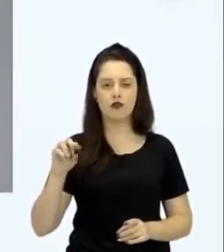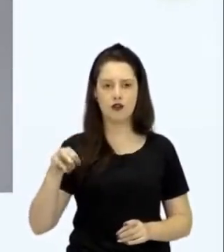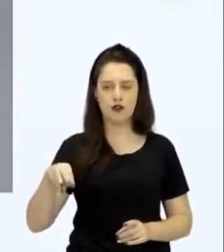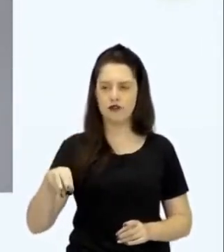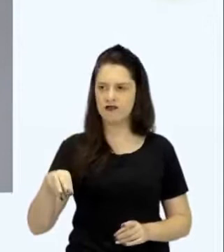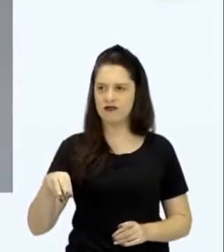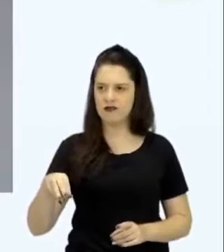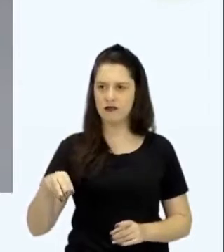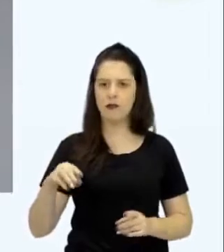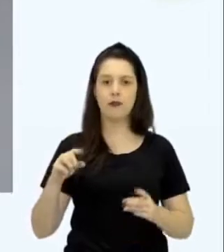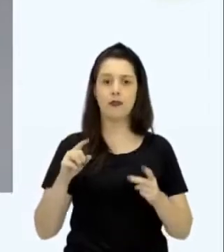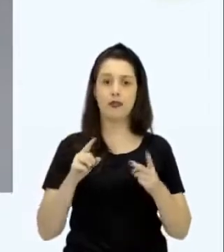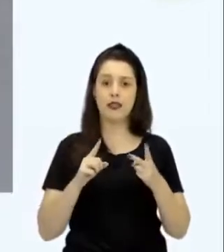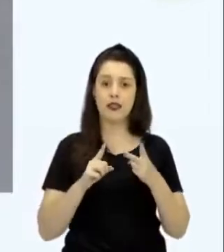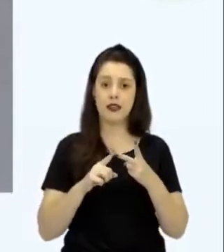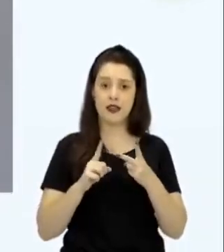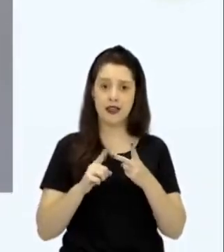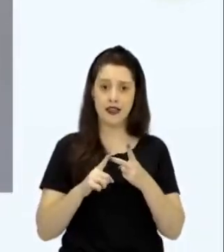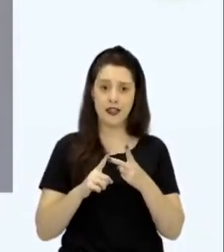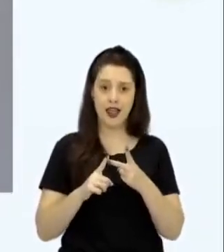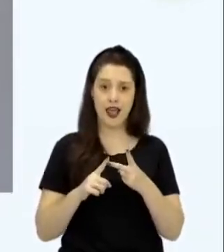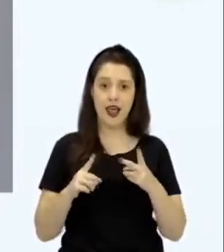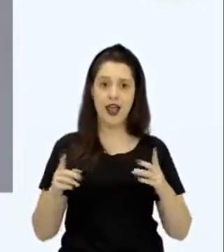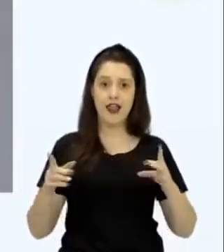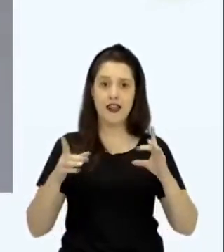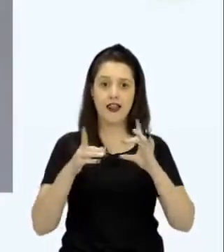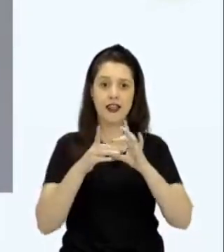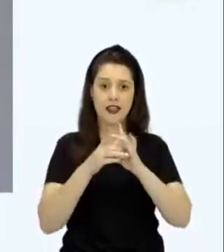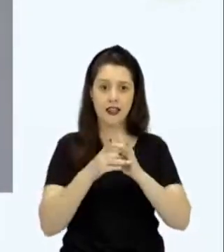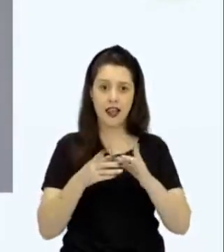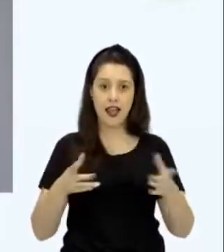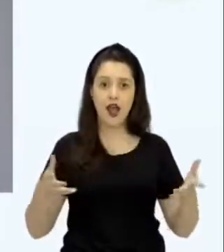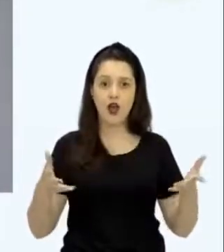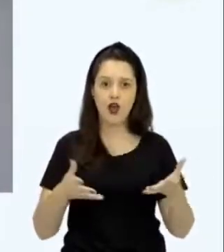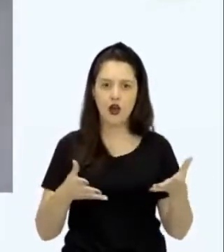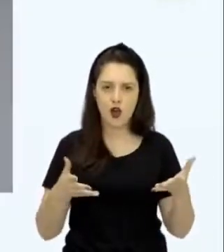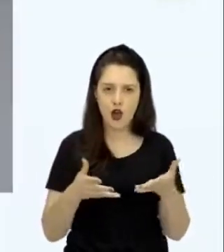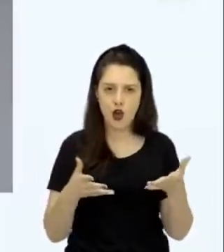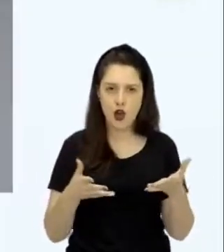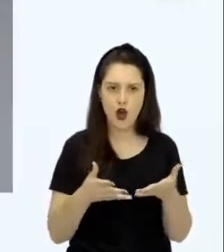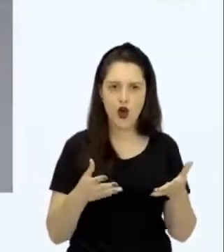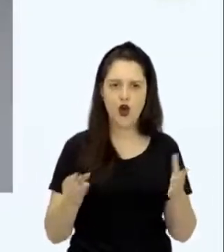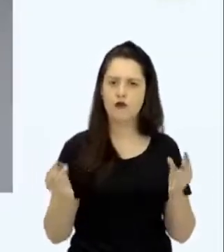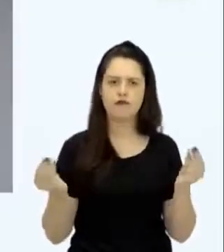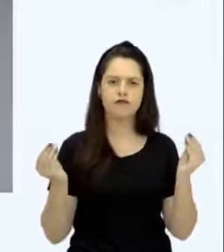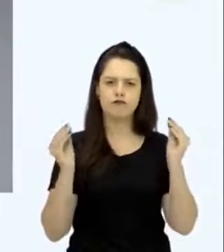meio do nosso potenciômetro. Neste momento, nós colocamos aqui